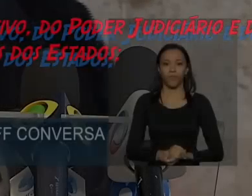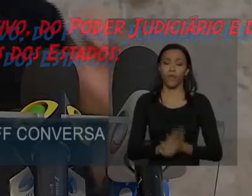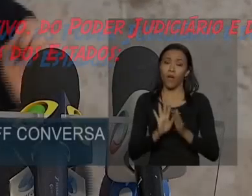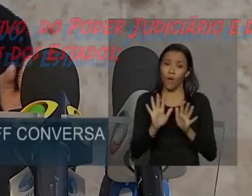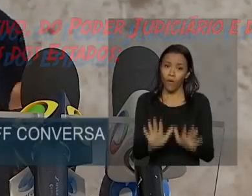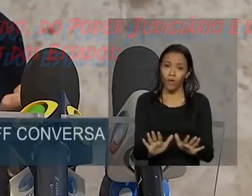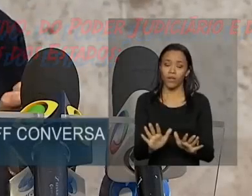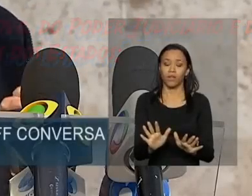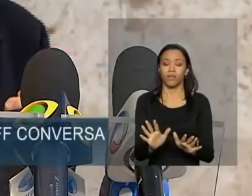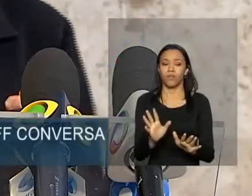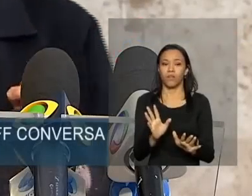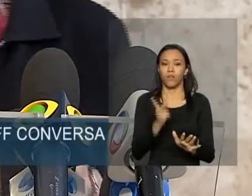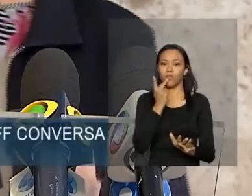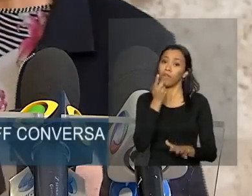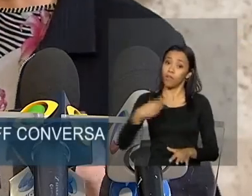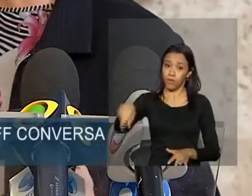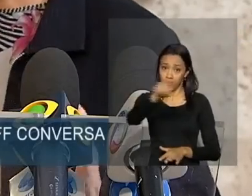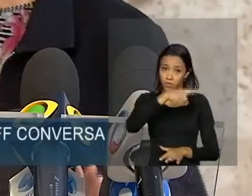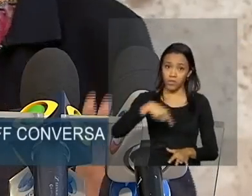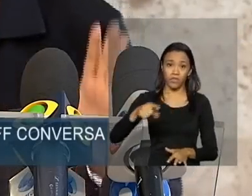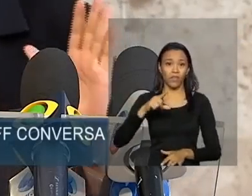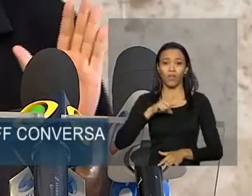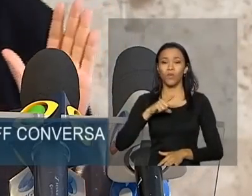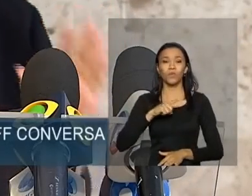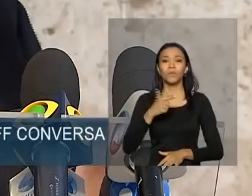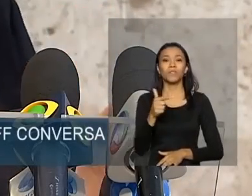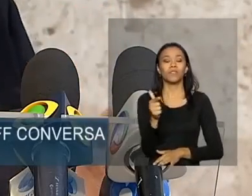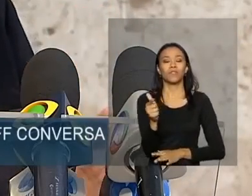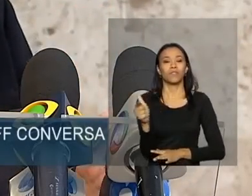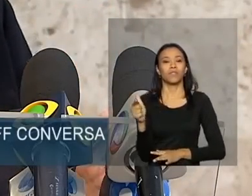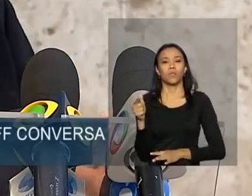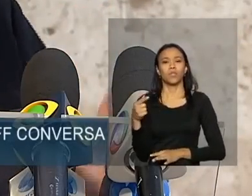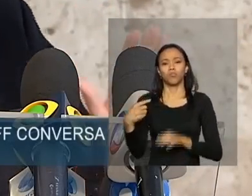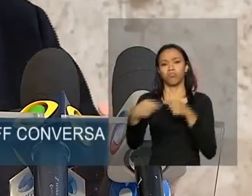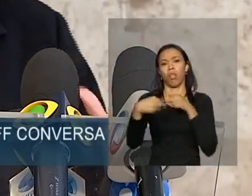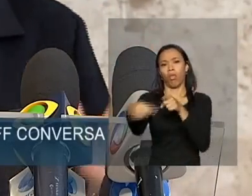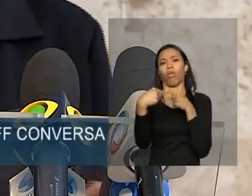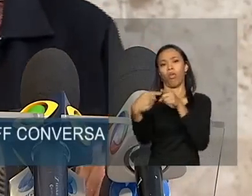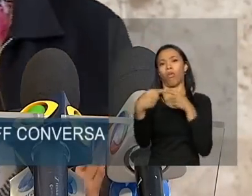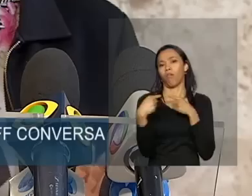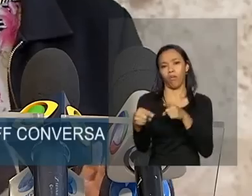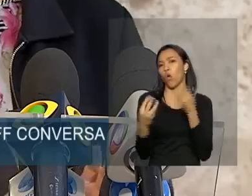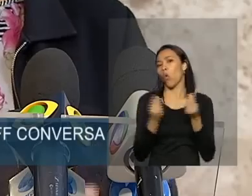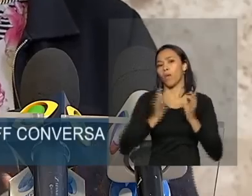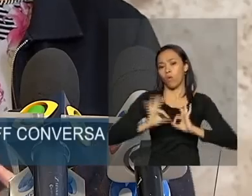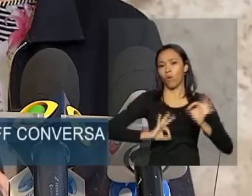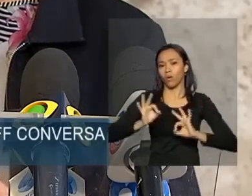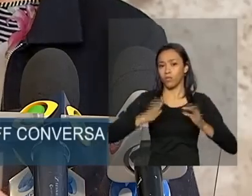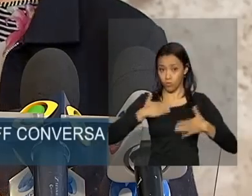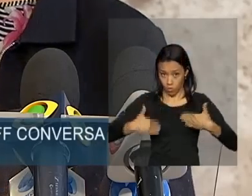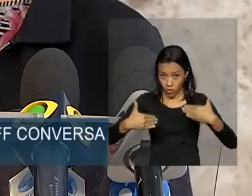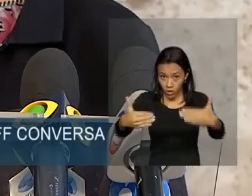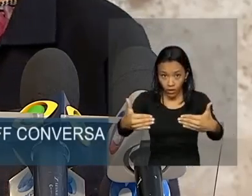Eu vou dizer para vocês, eu não costumo discutir como é que eu formo meu ministério.